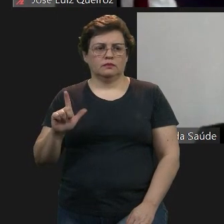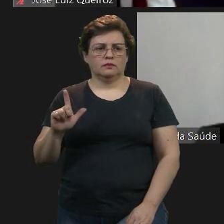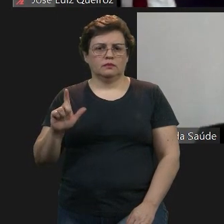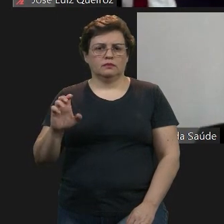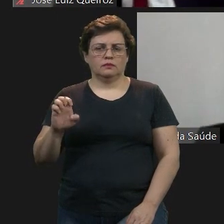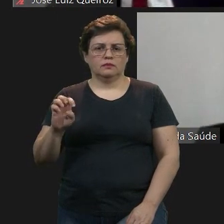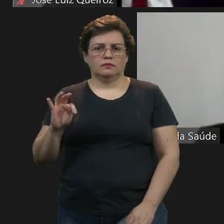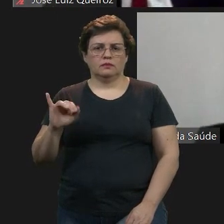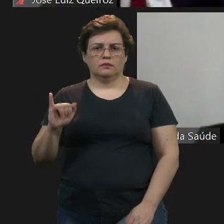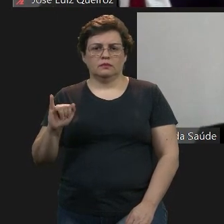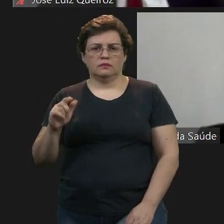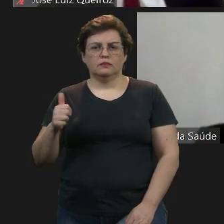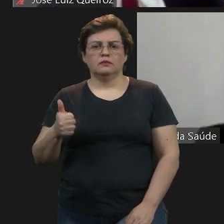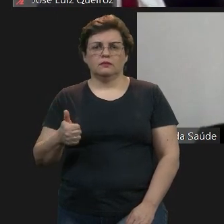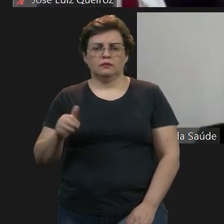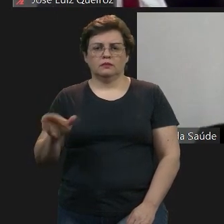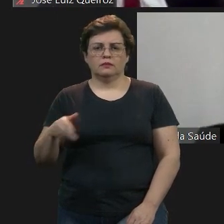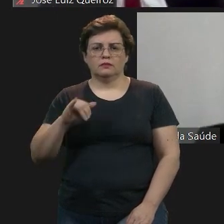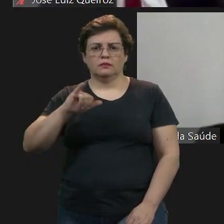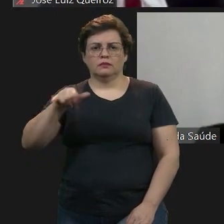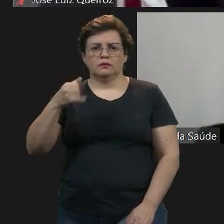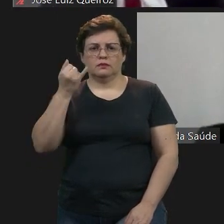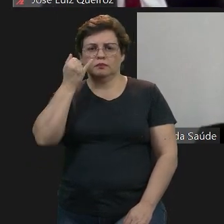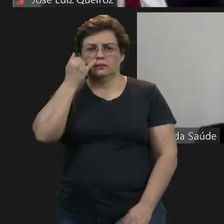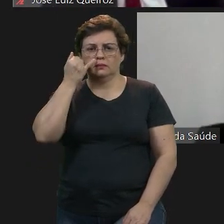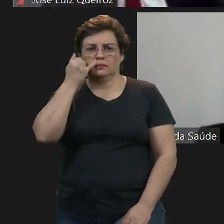Sim. Vereador João do Bar.